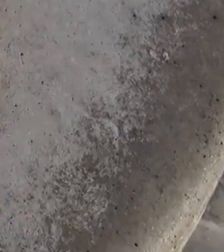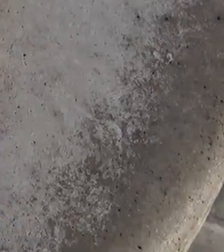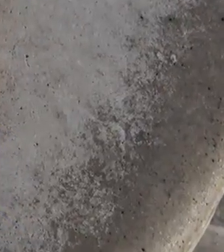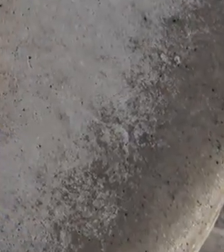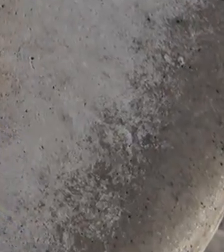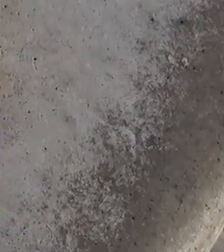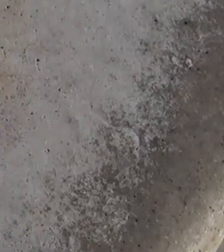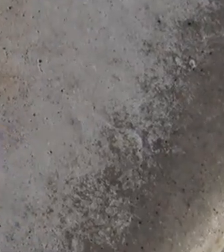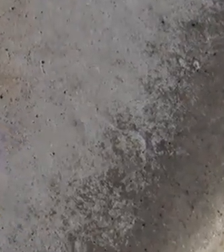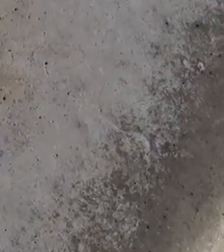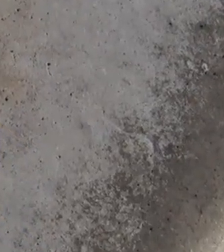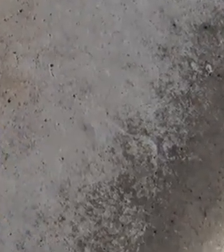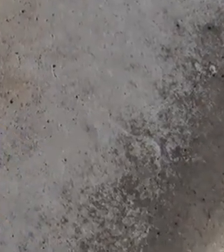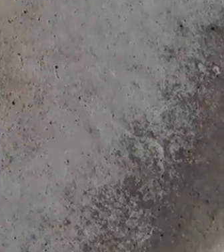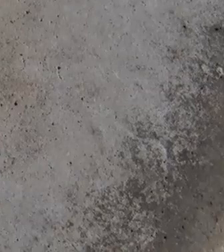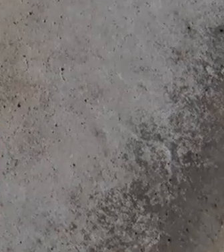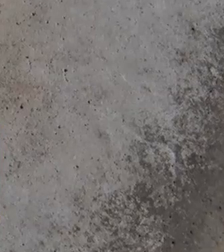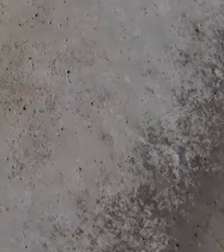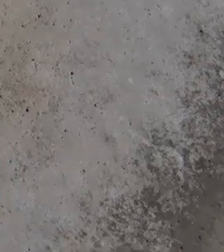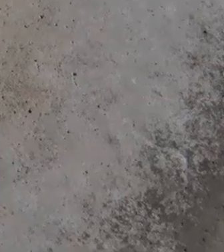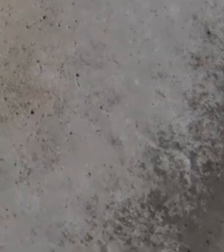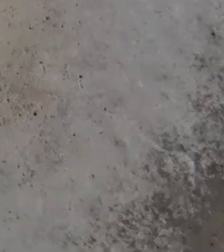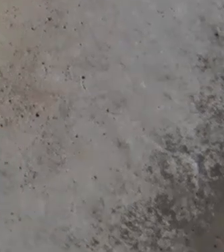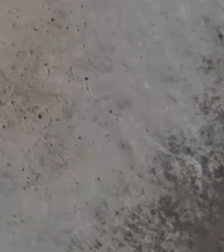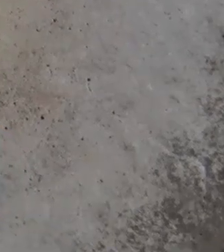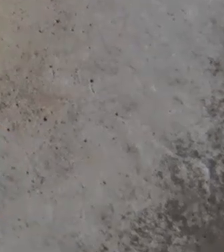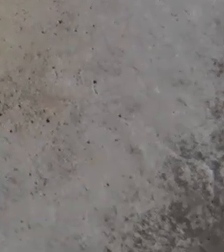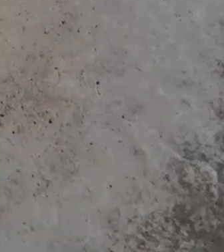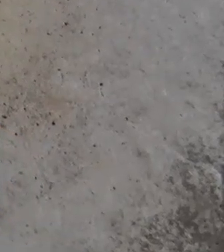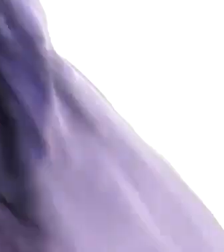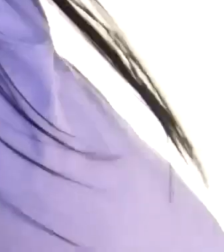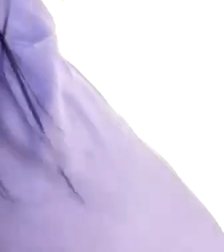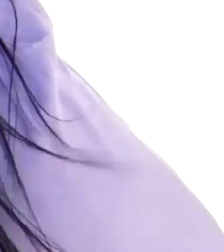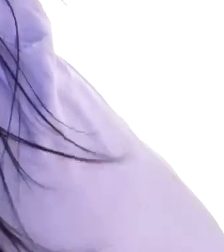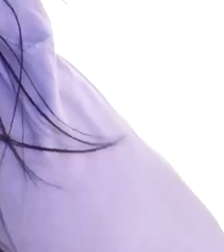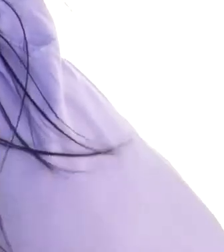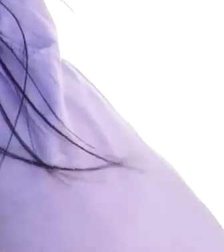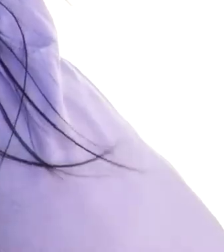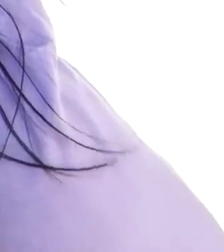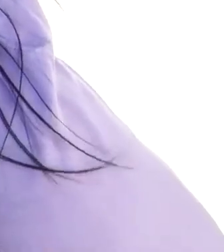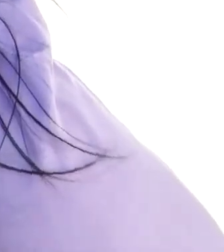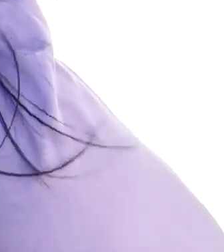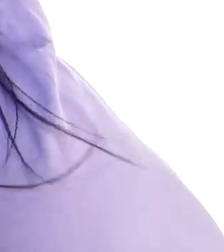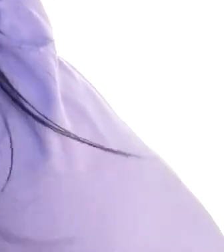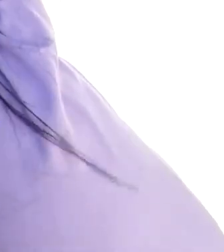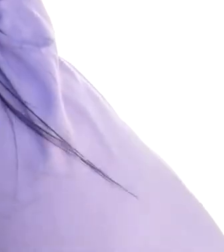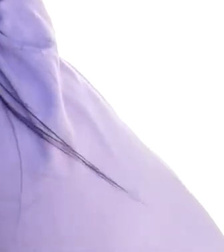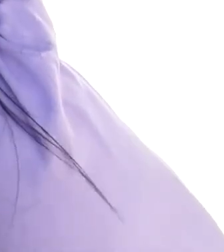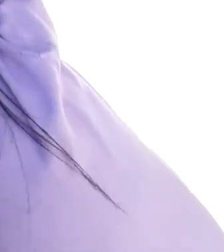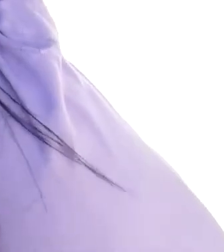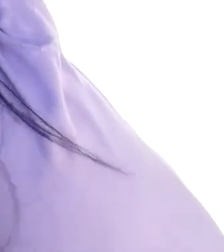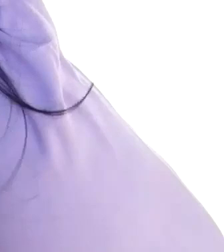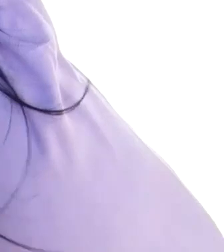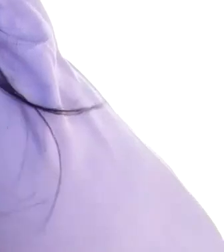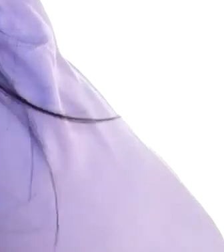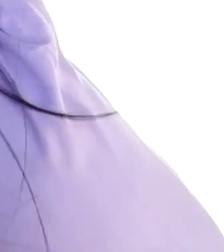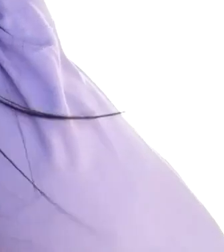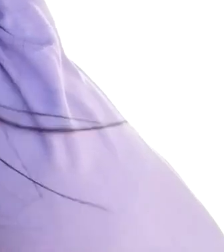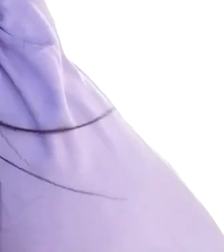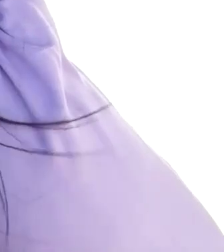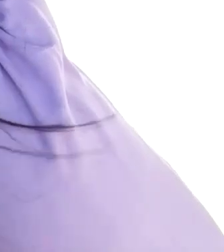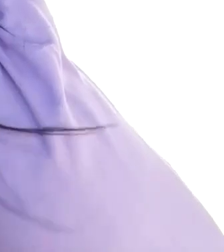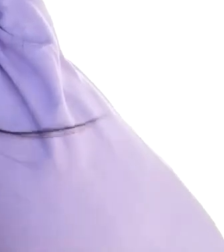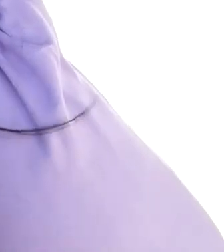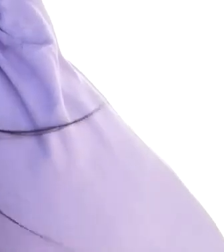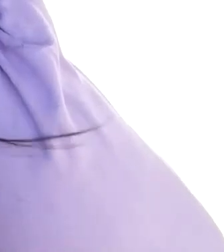abre portas dos sentidos, da imaginação e do novo. A contação de histórias, ela é a porta, né, para o